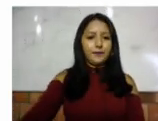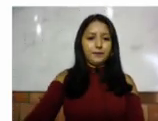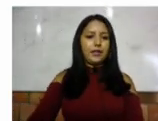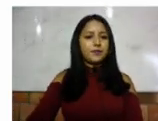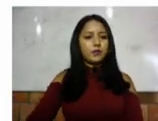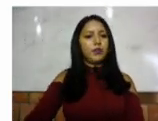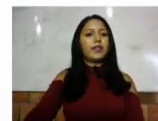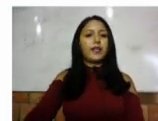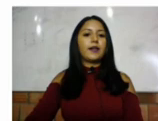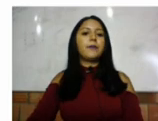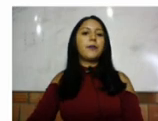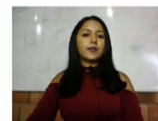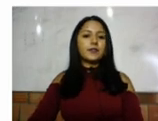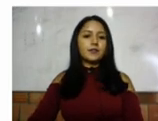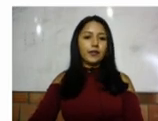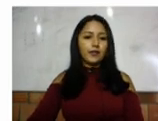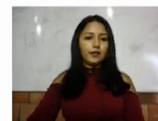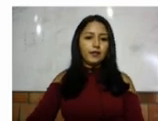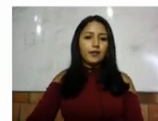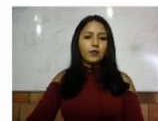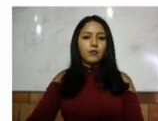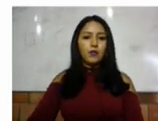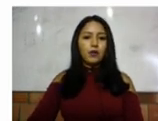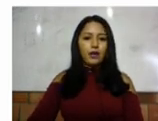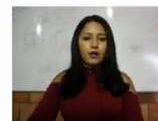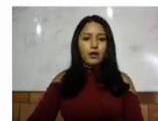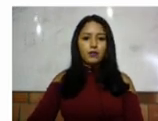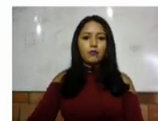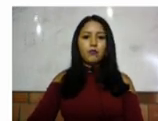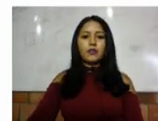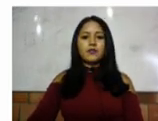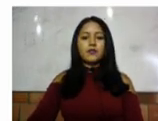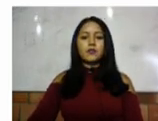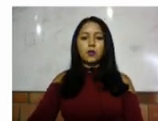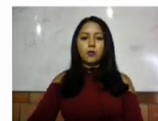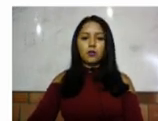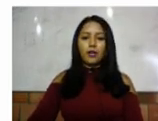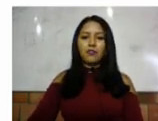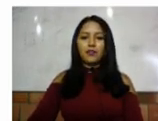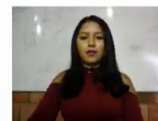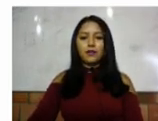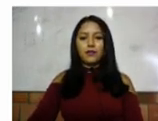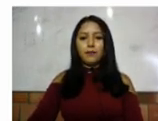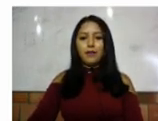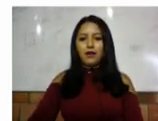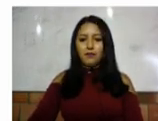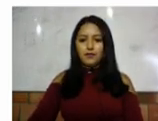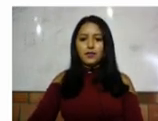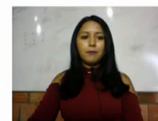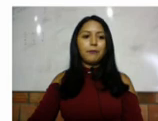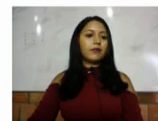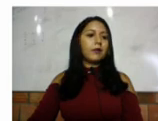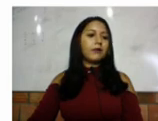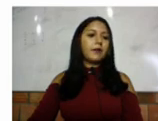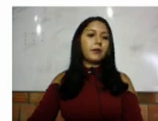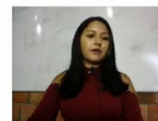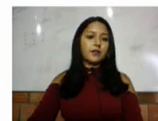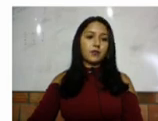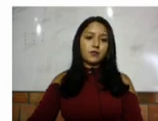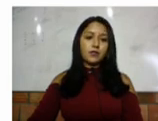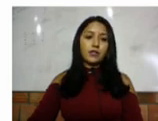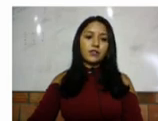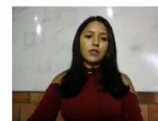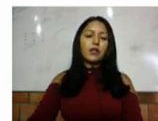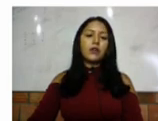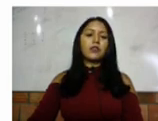é y igreja pode ser vocal quando está solo e afinado de palavras pela